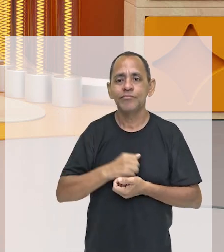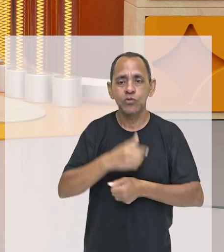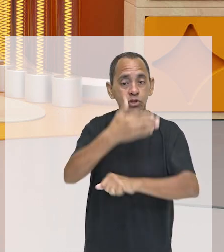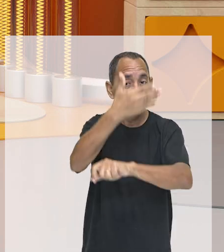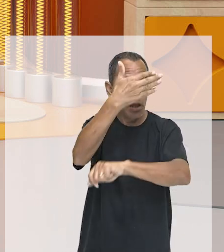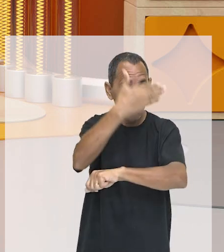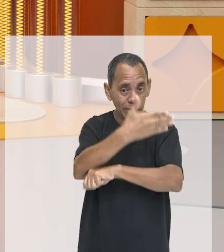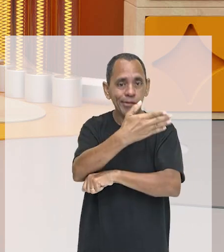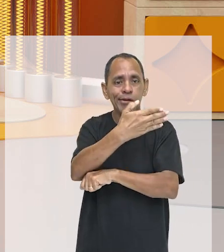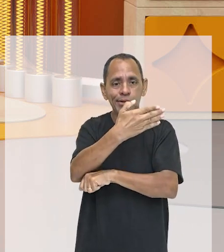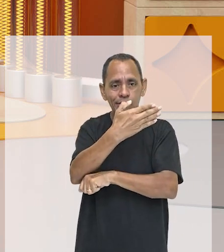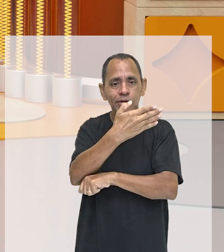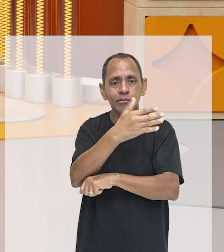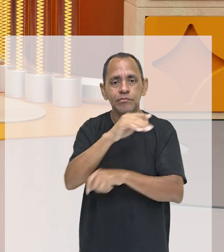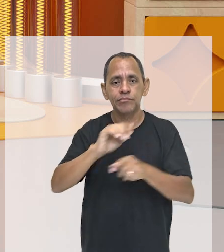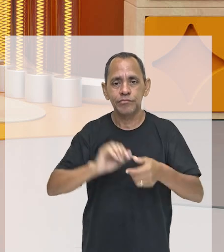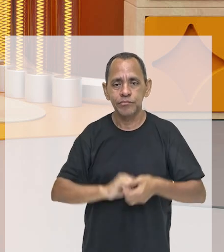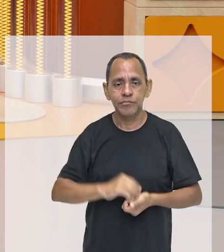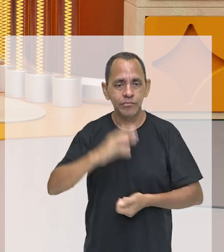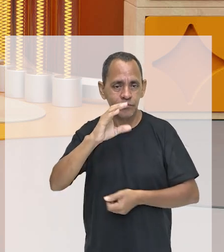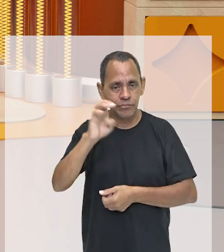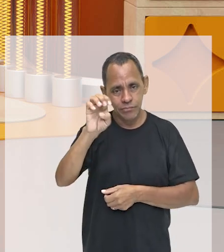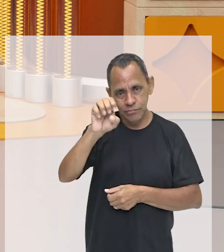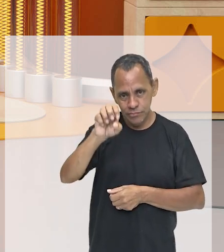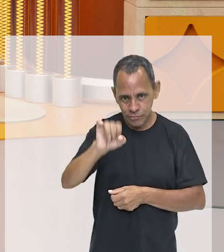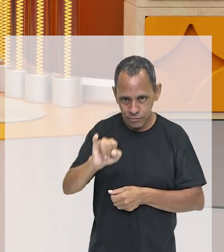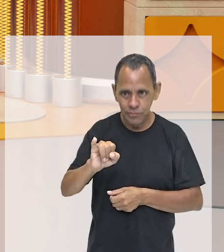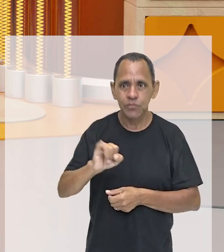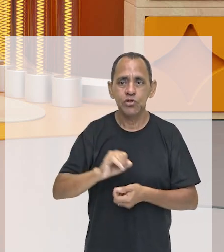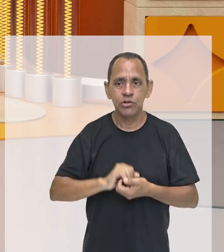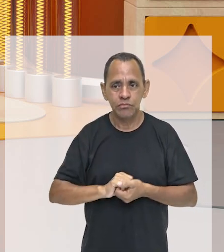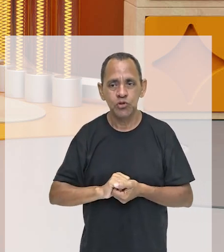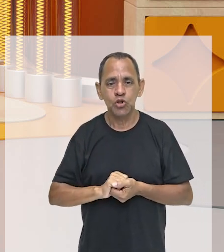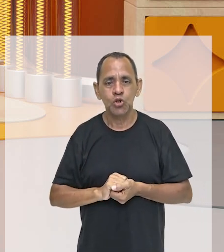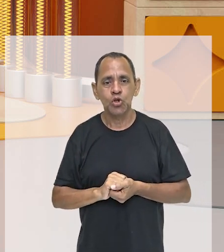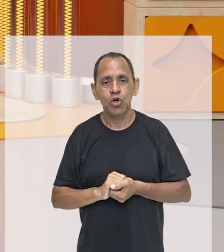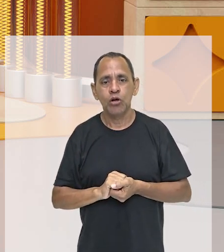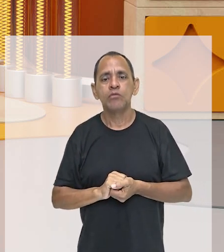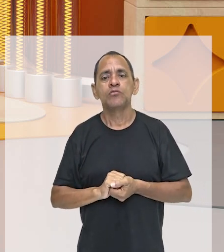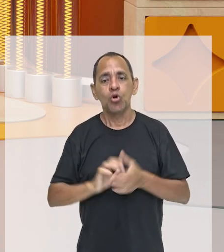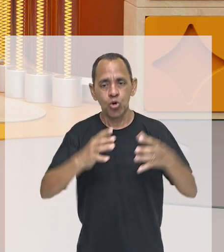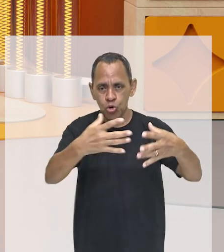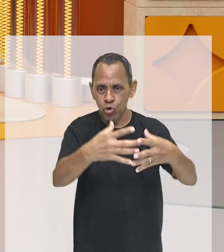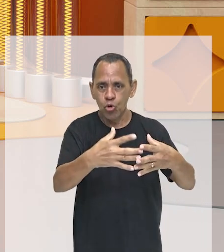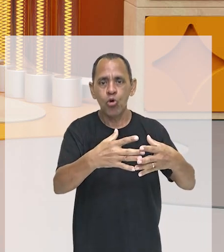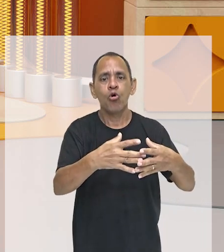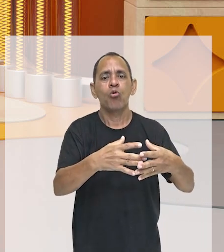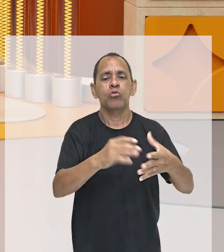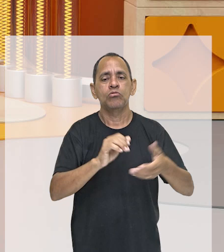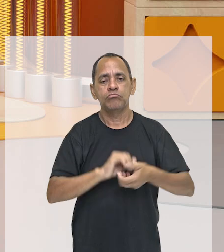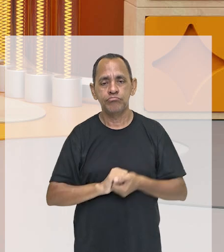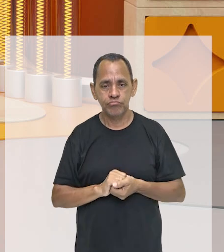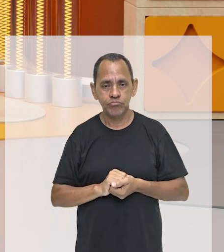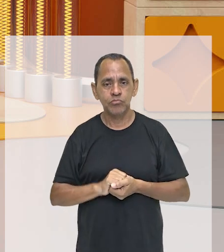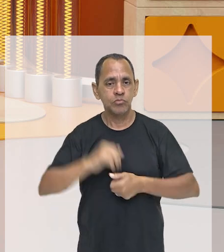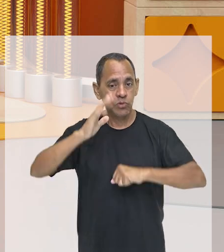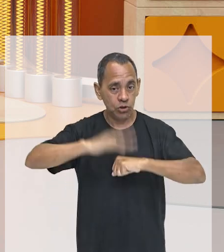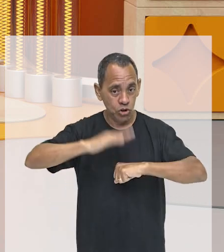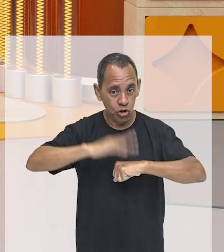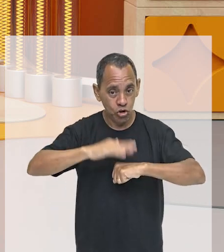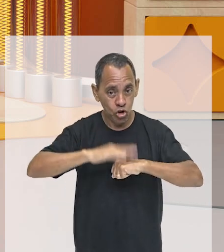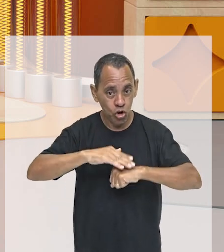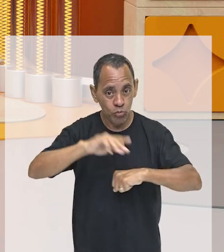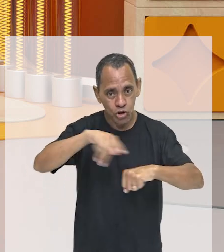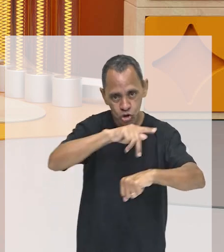representando a CEI, Comunidade dos Estados Independentes. Então, olha só, Vamos estudar agora algumas